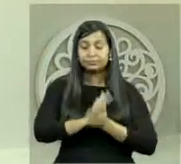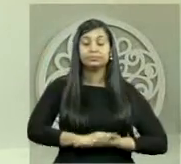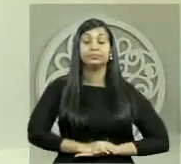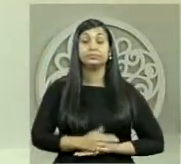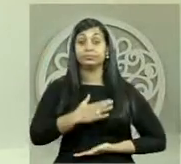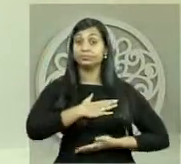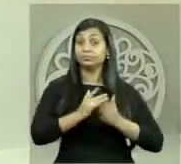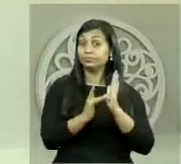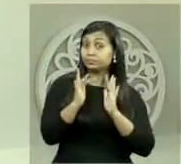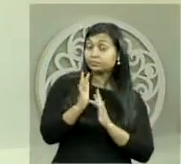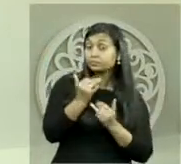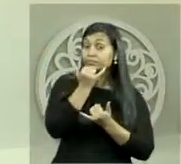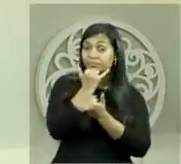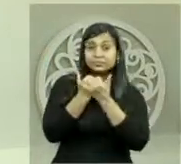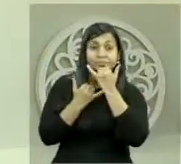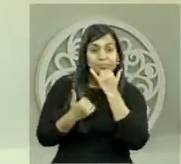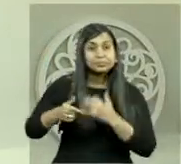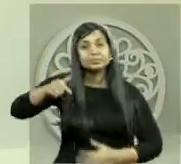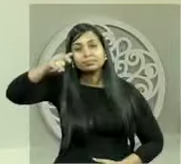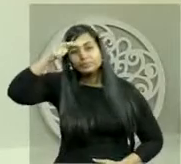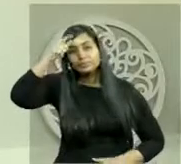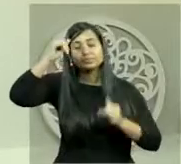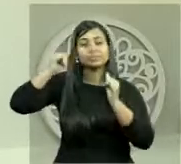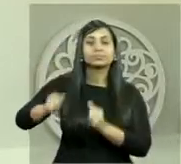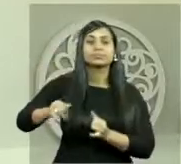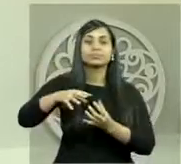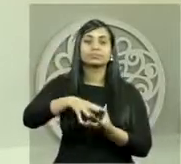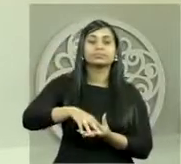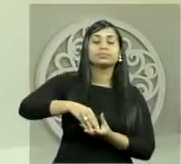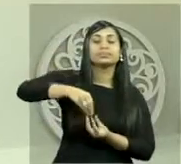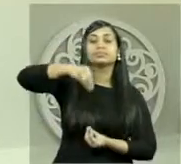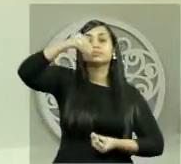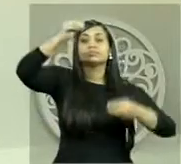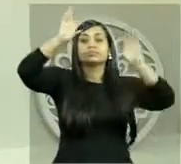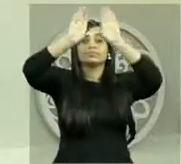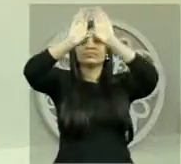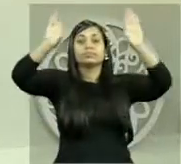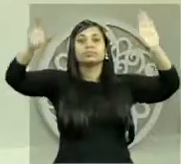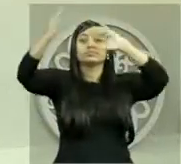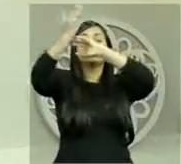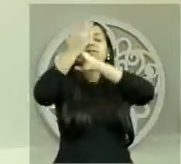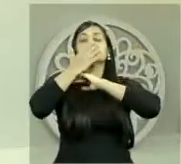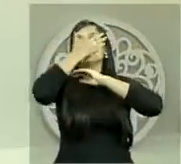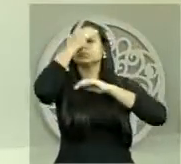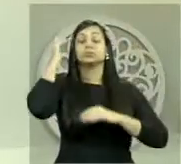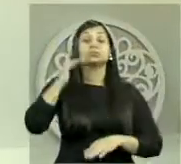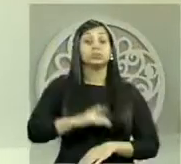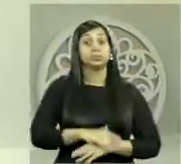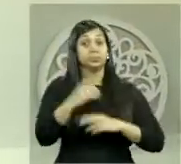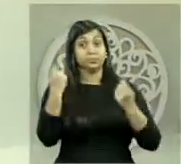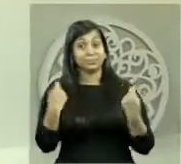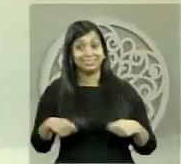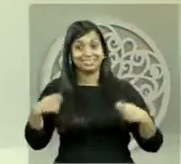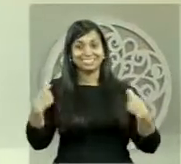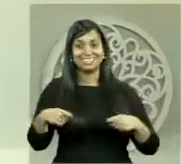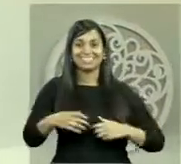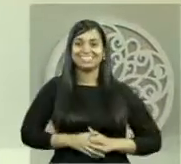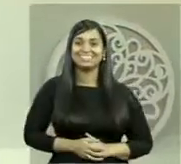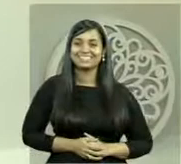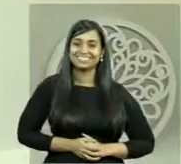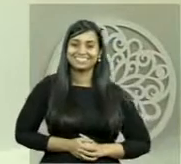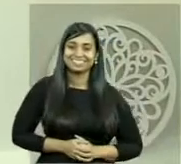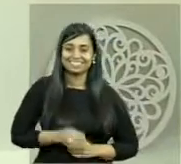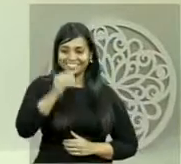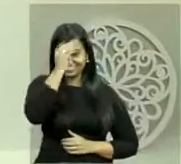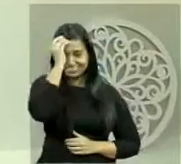sempre. Amém. Ó meu Jesus, perdoai-nos, livrai-nos do fogo do inferno, levai as almas todas para o céu e socorrei